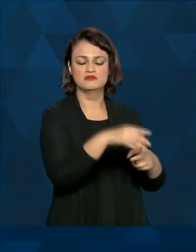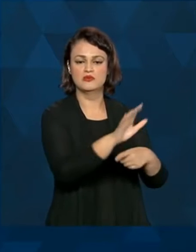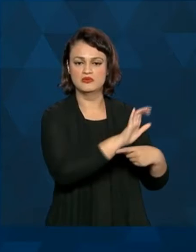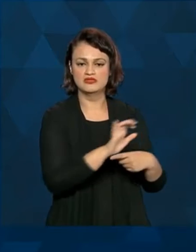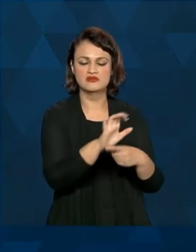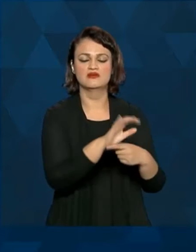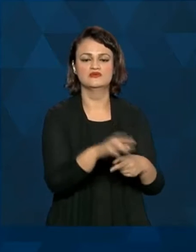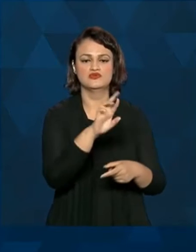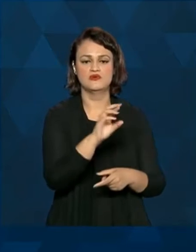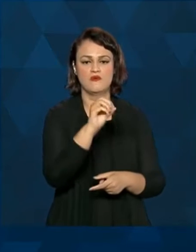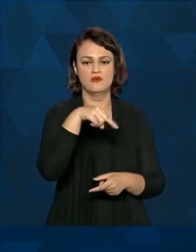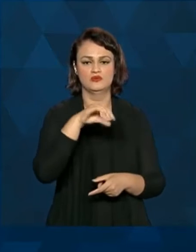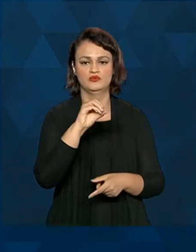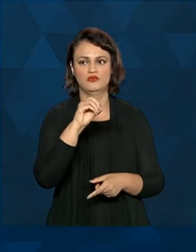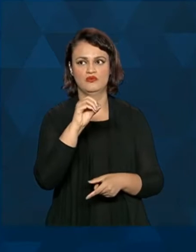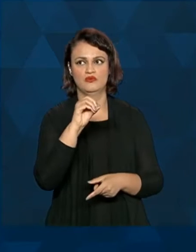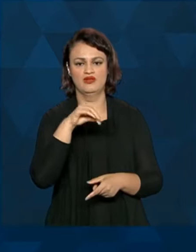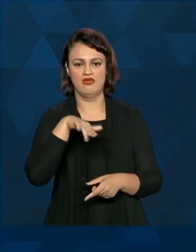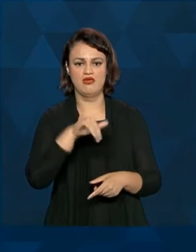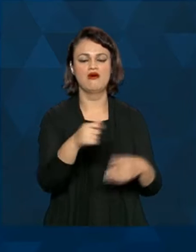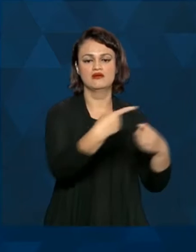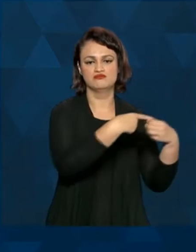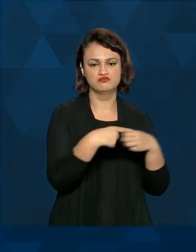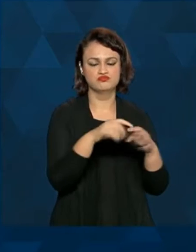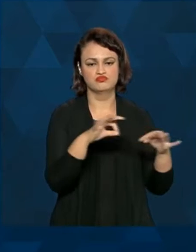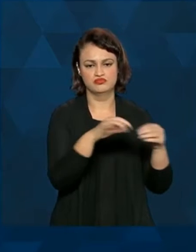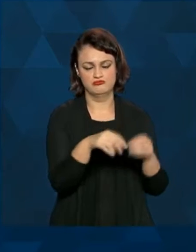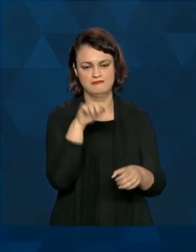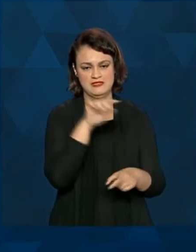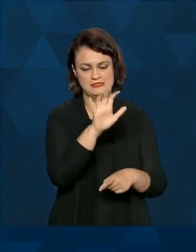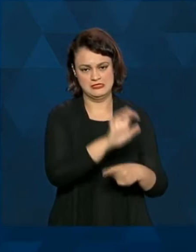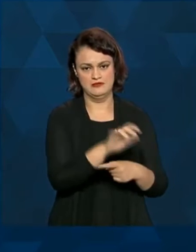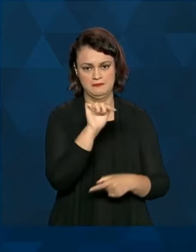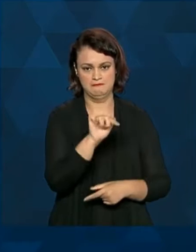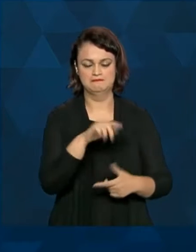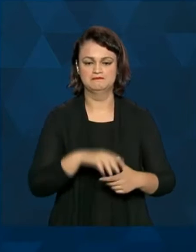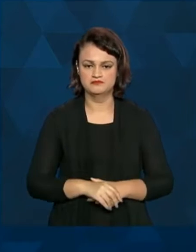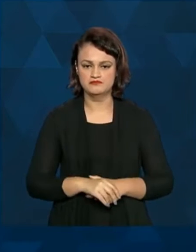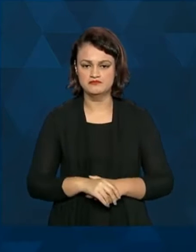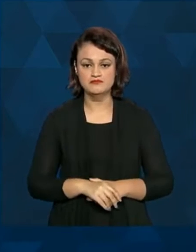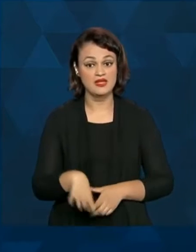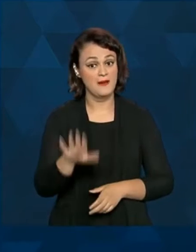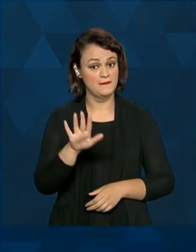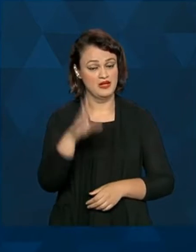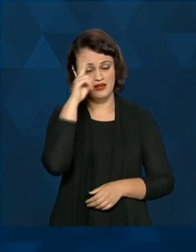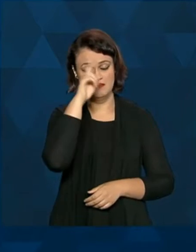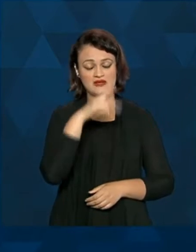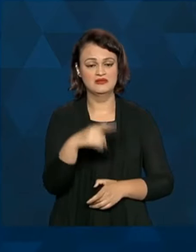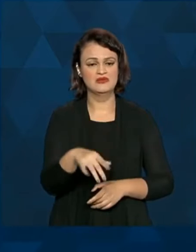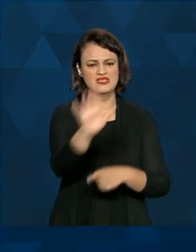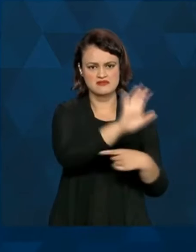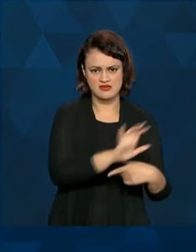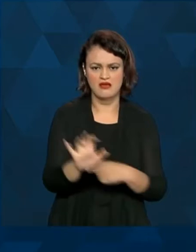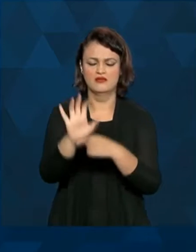seus municípios. Além disso, Lembrando que é responsabilidade de estados e municípios